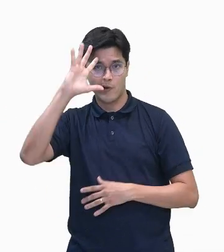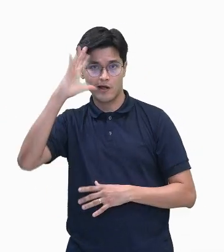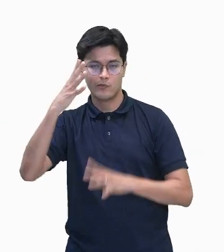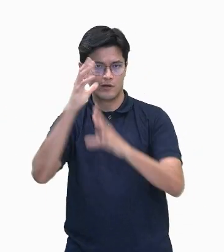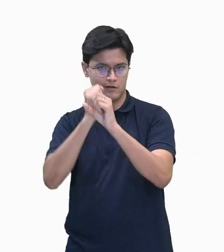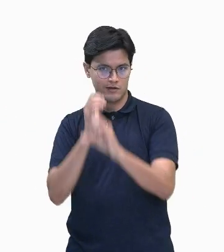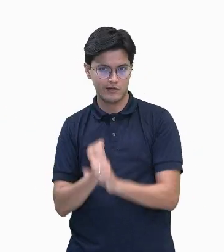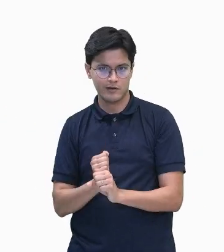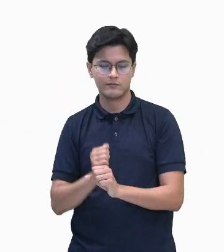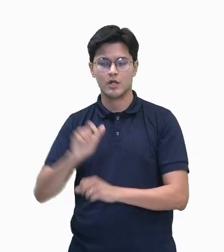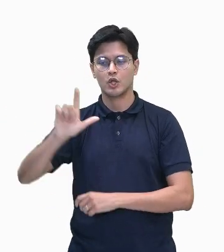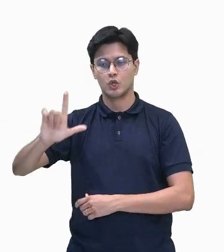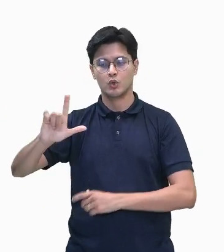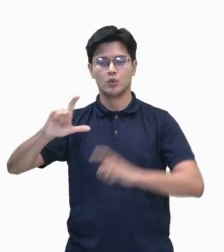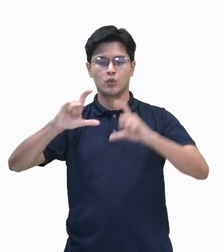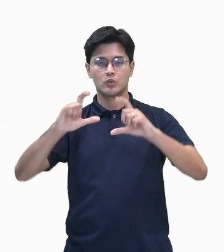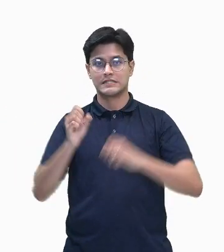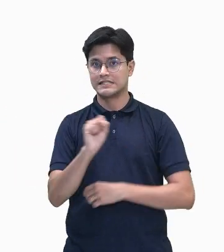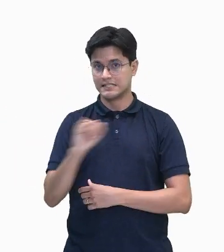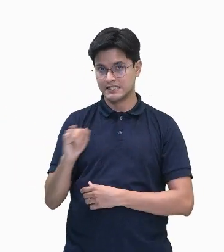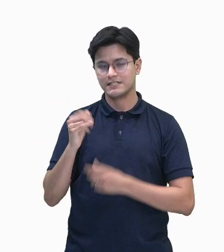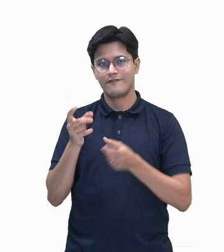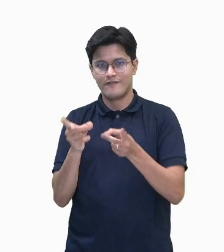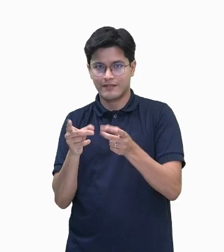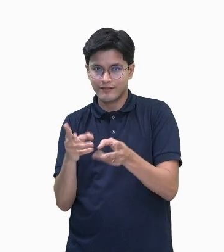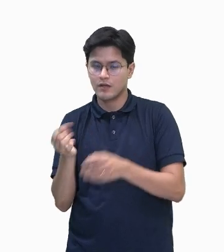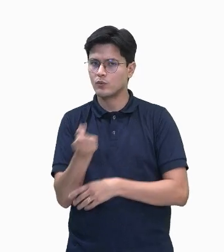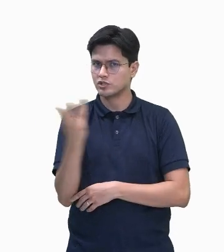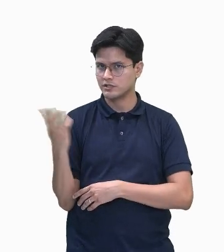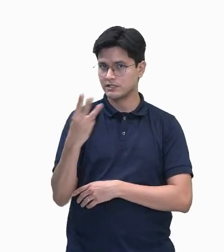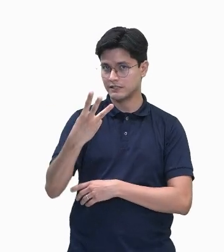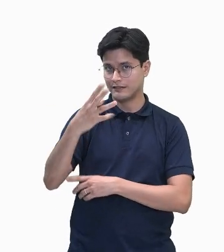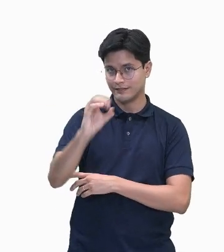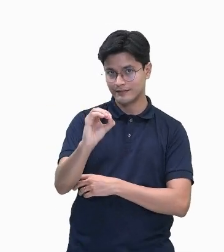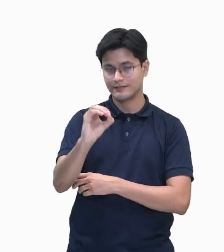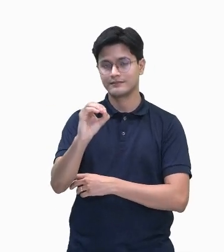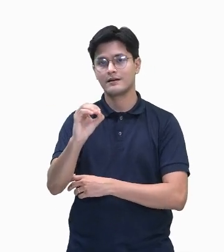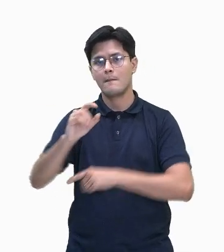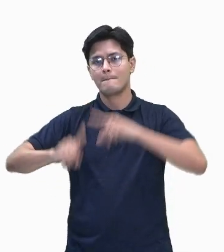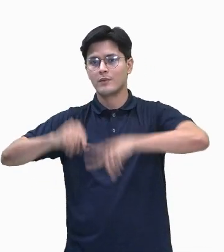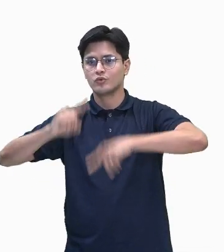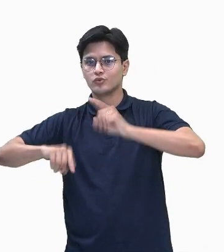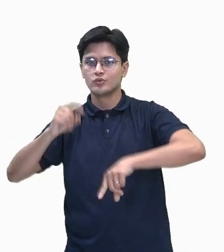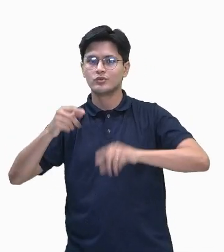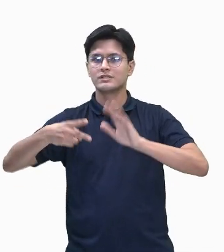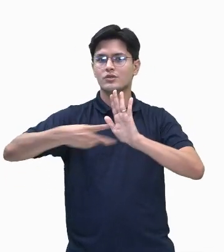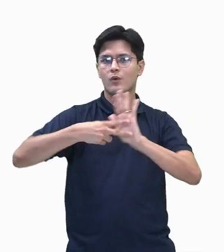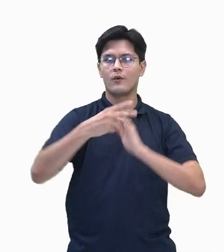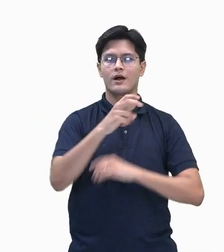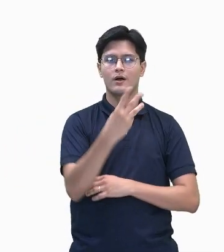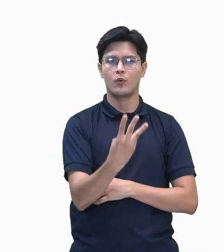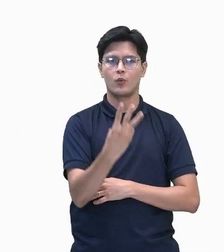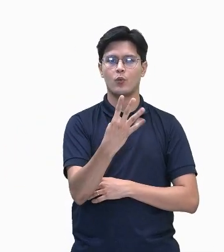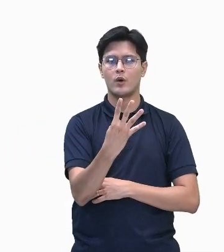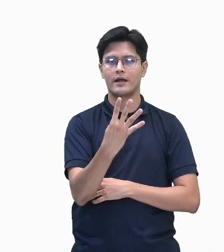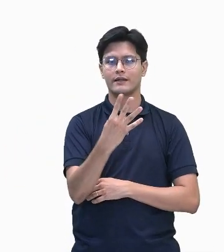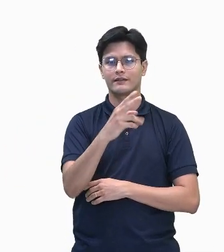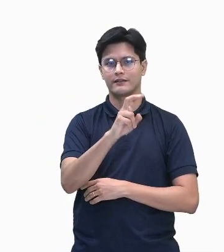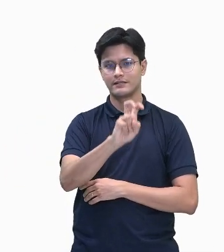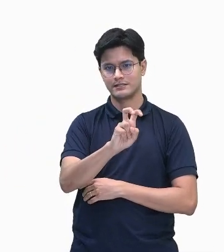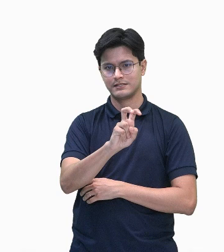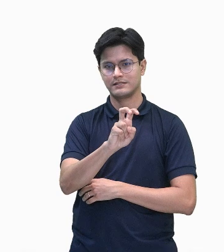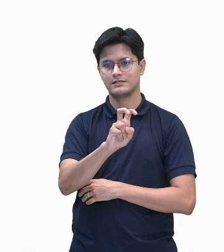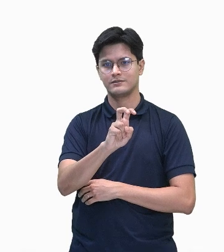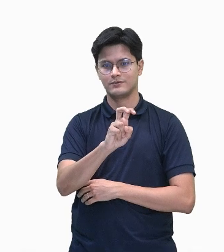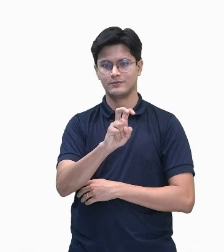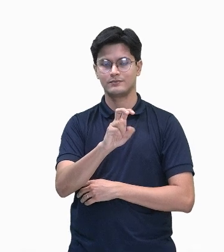30 produtos é igual a 75 menos 30, que é igual a 45. Eu vou colocar aqui o nosso